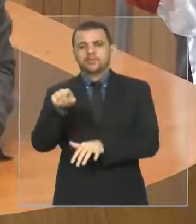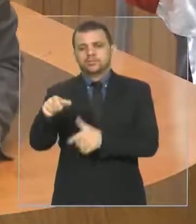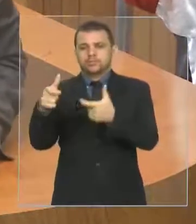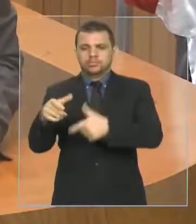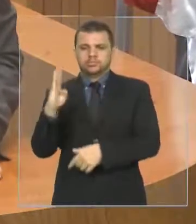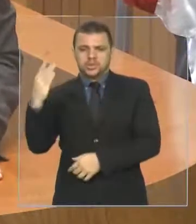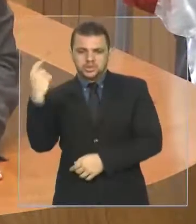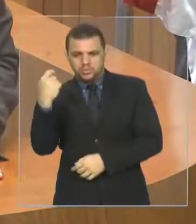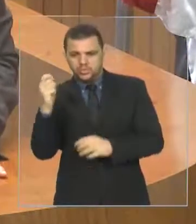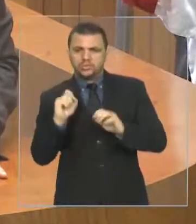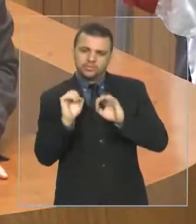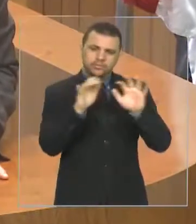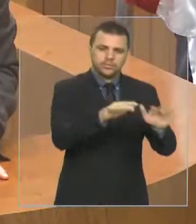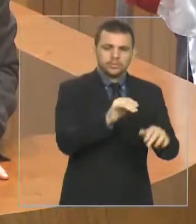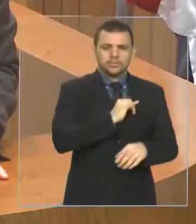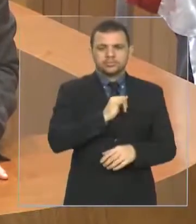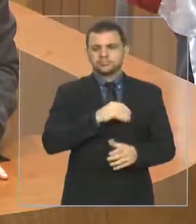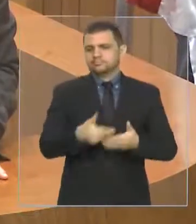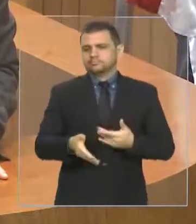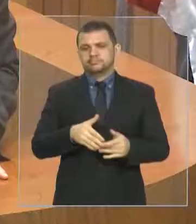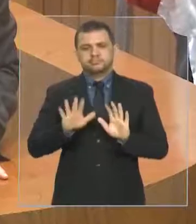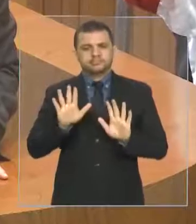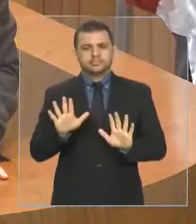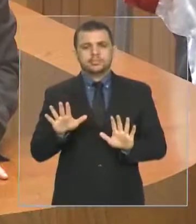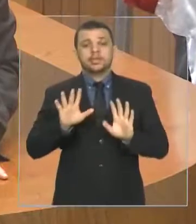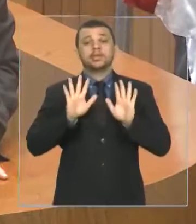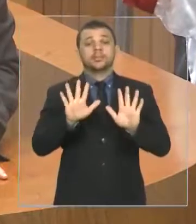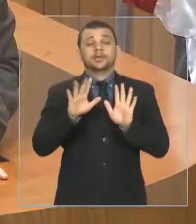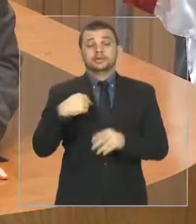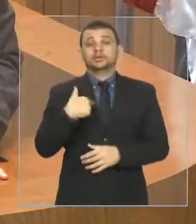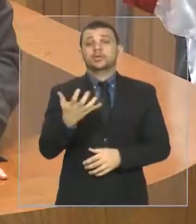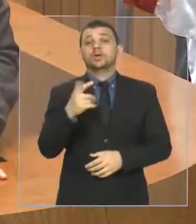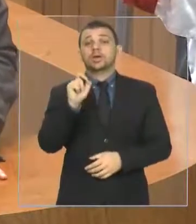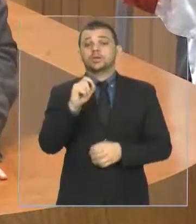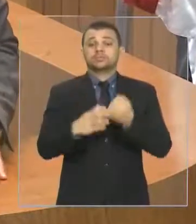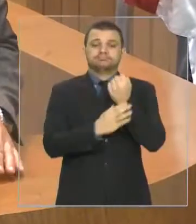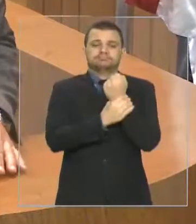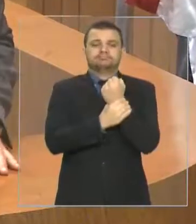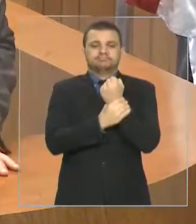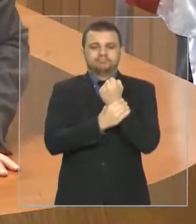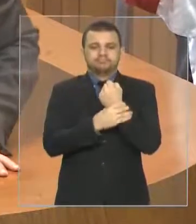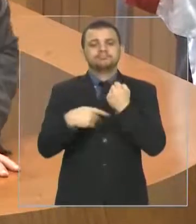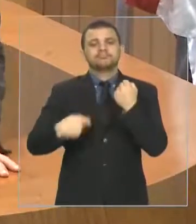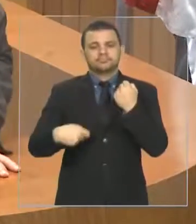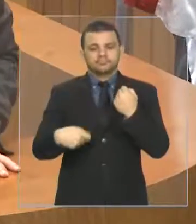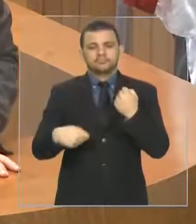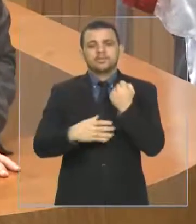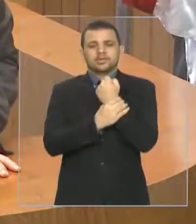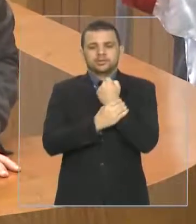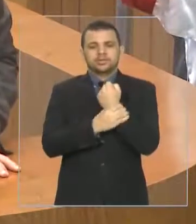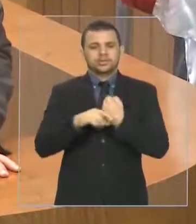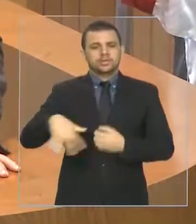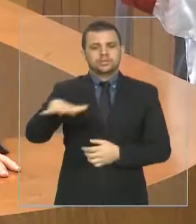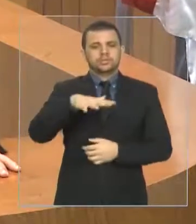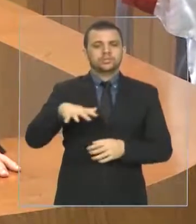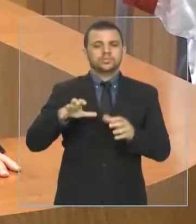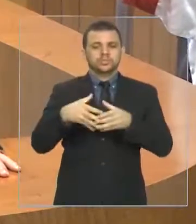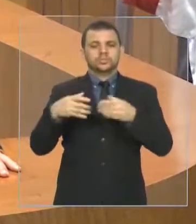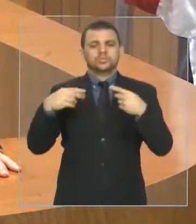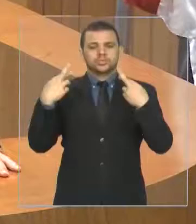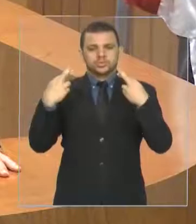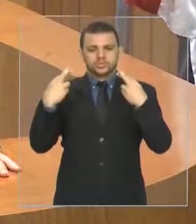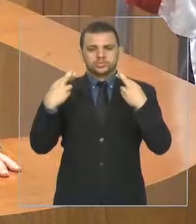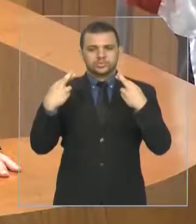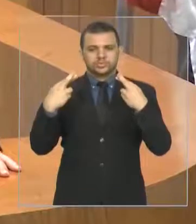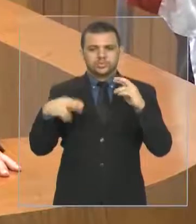Imperatriz. Mas eu quero que seja garantida uma segurança ao torcedor, não só do Sampaio,